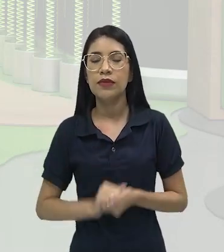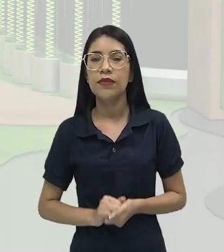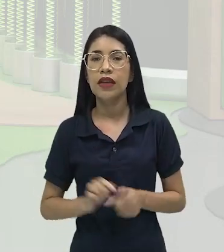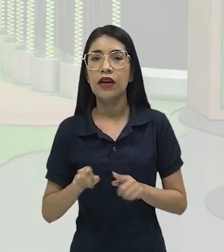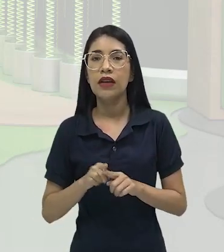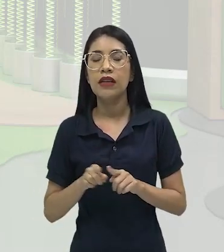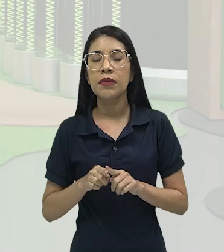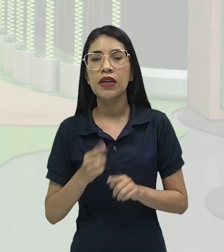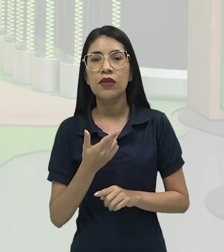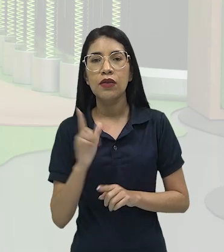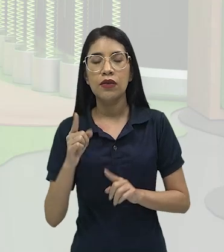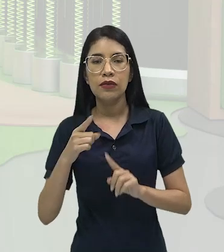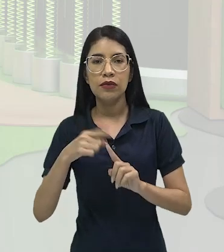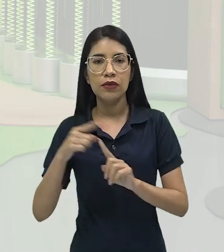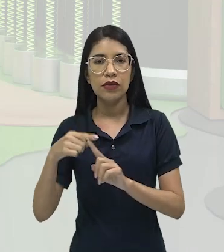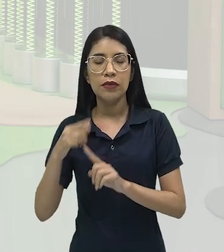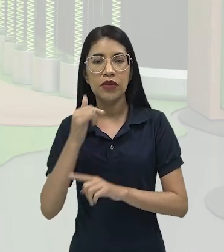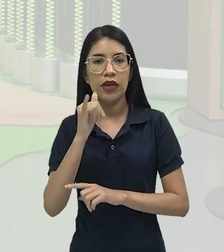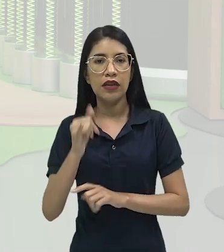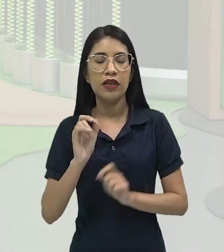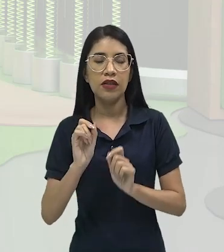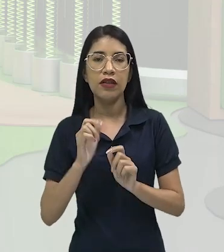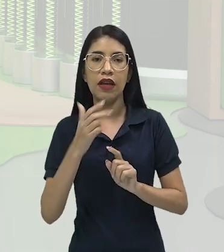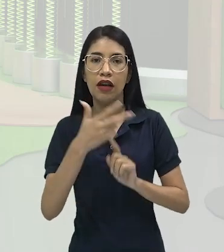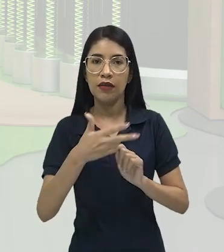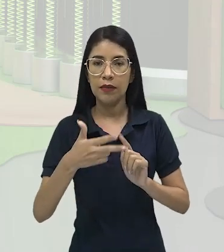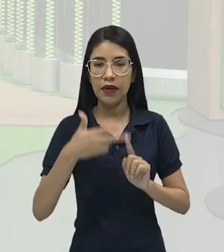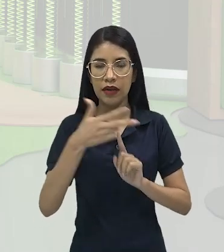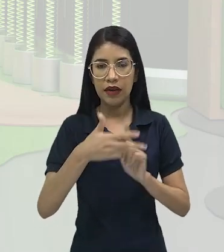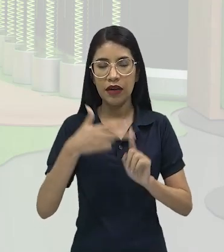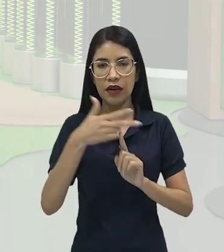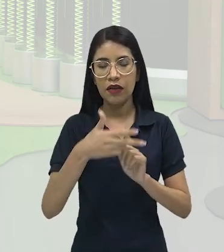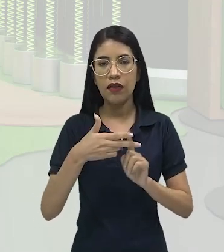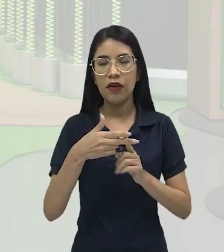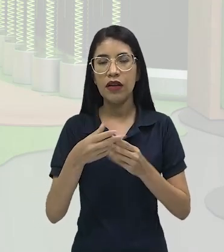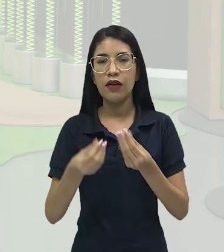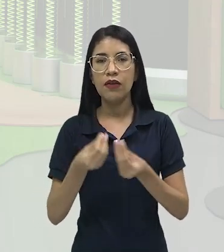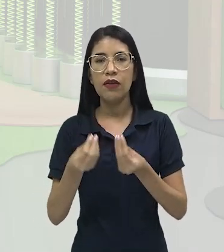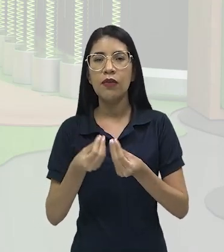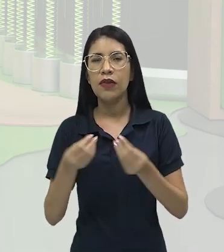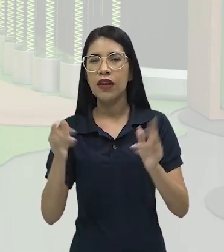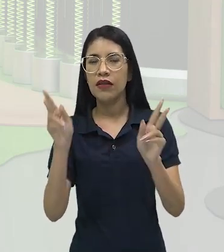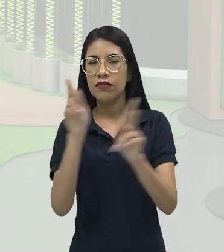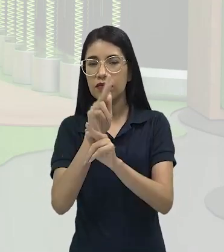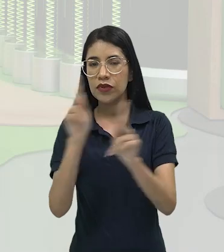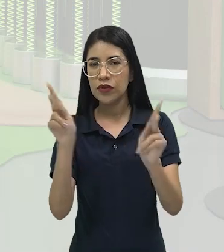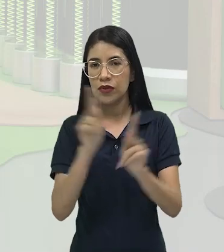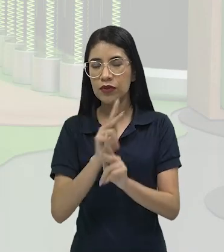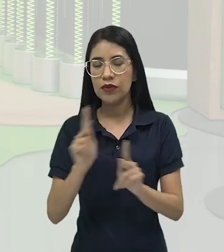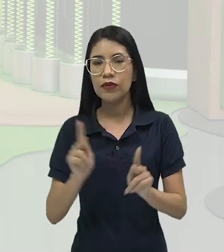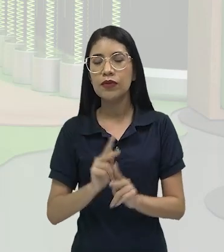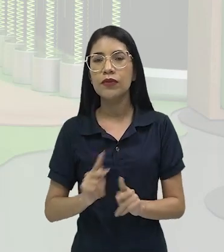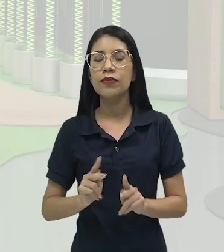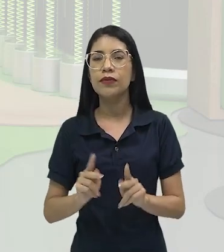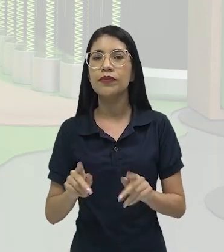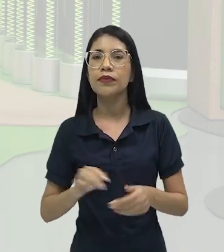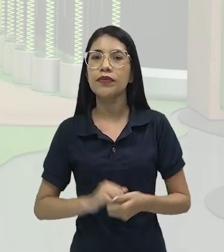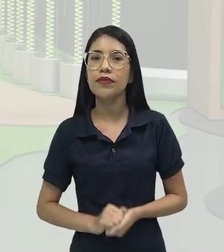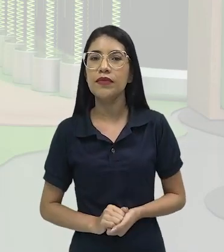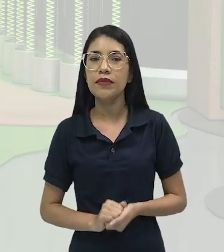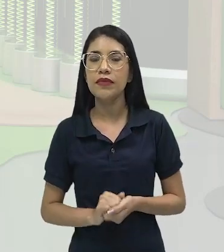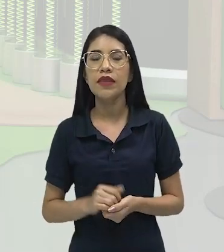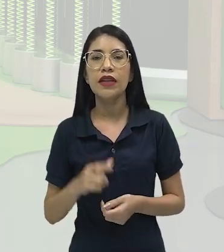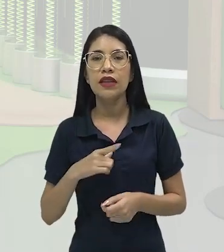de alternativa, é energia eólica movida aí pelos ventos. Então, nós temos aí